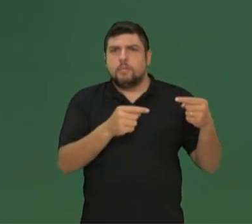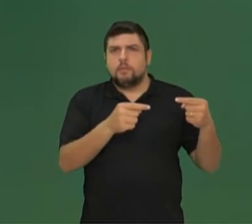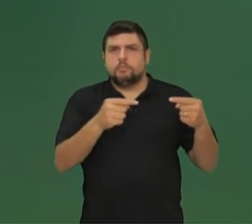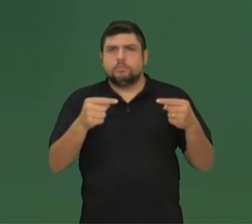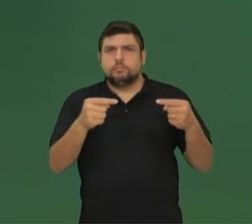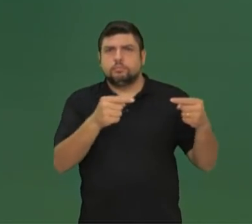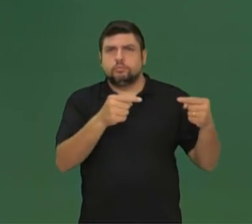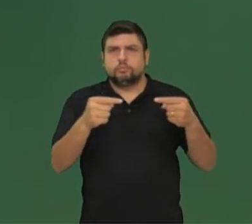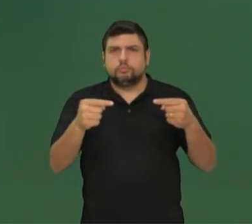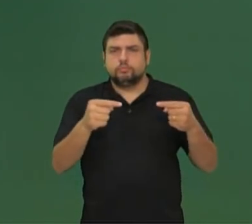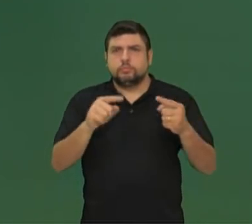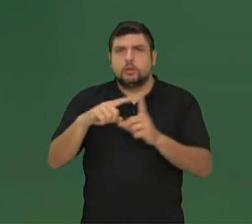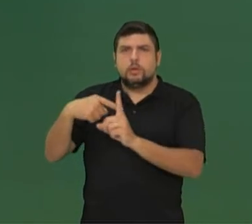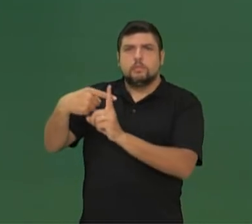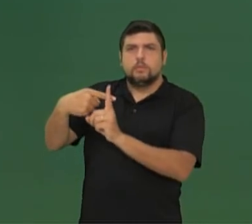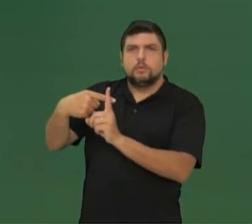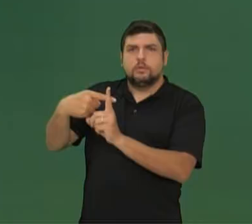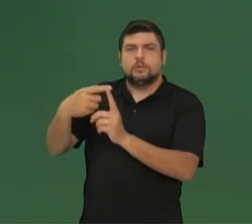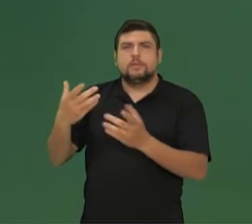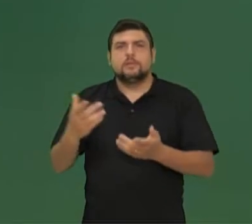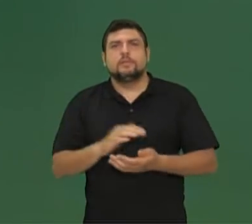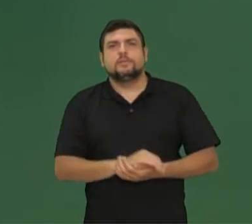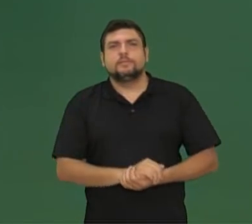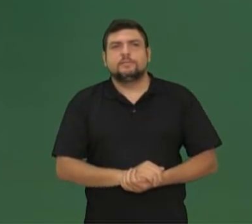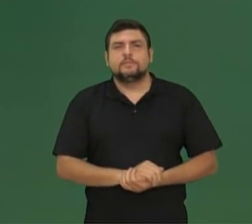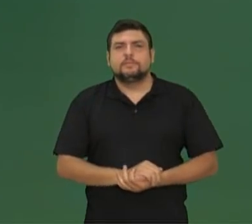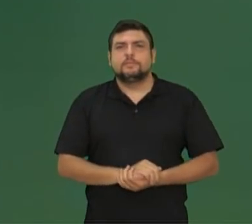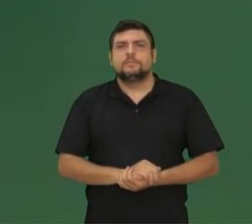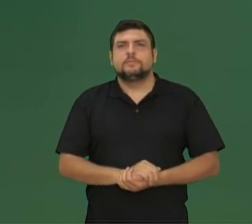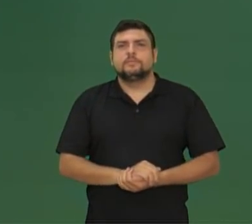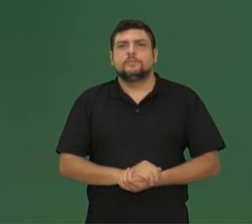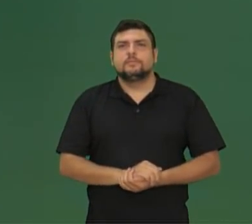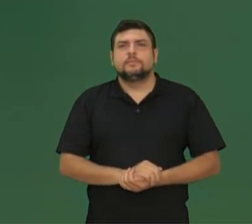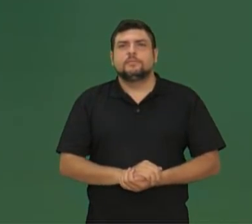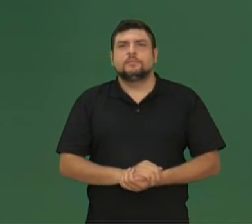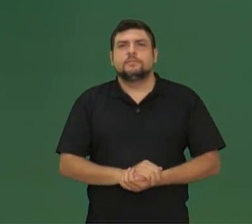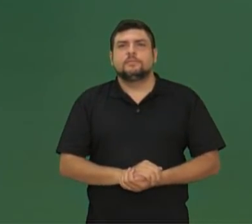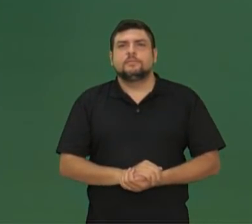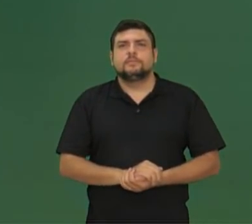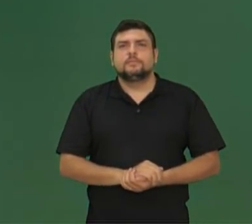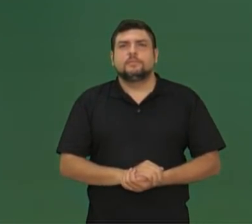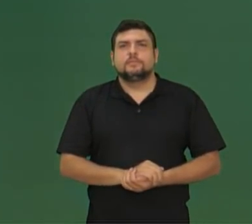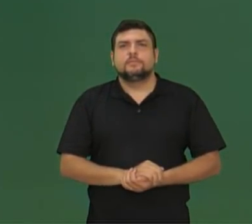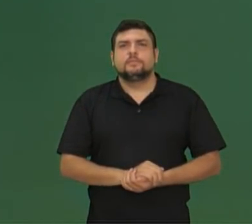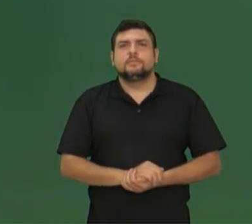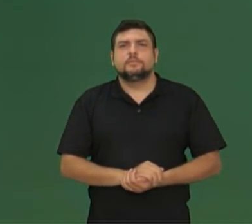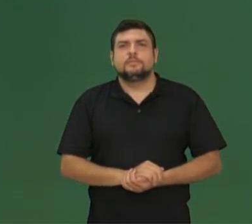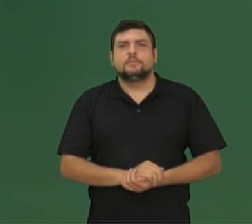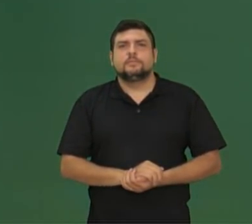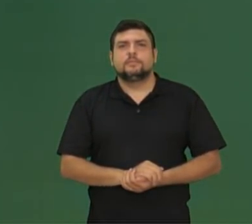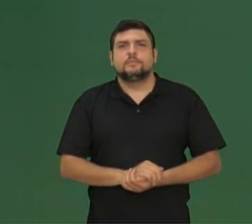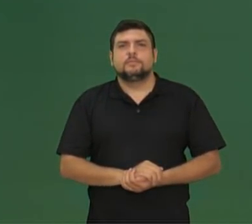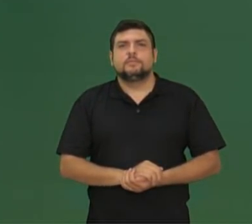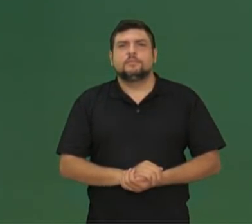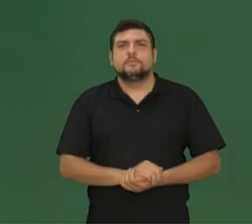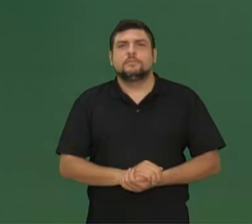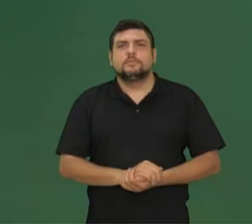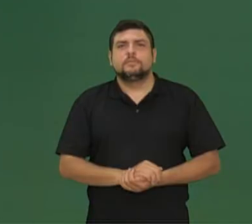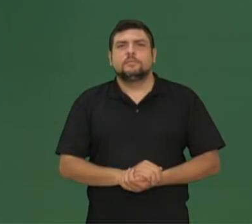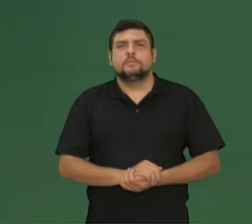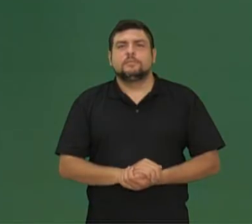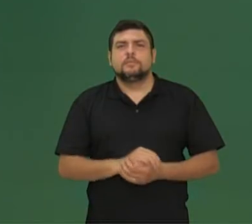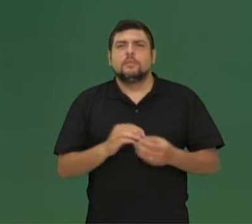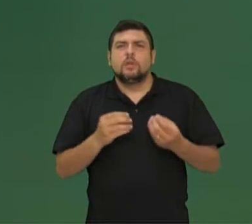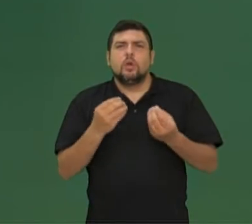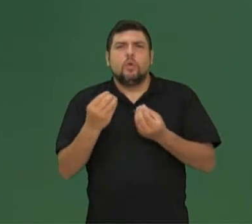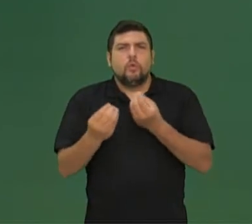igual a quanto? 2, porque é positivo. E o módulo de menos 3, quanto que é? É igual a 3, porque é positivo. Como que ficou esse